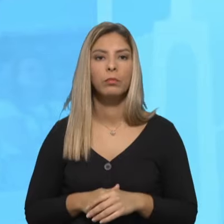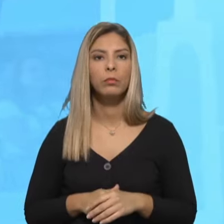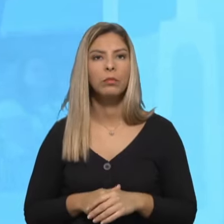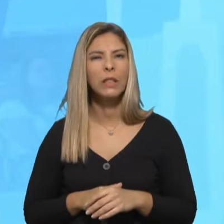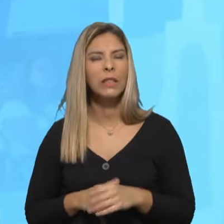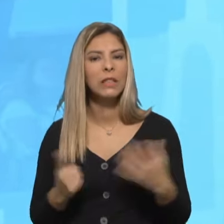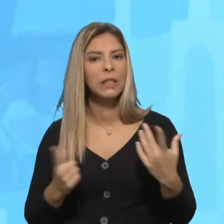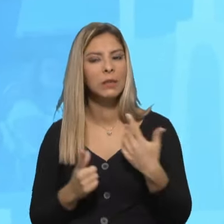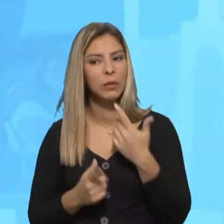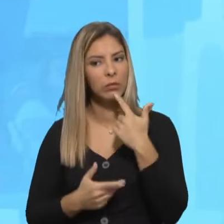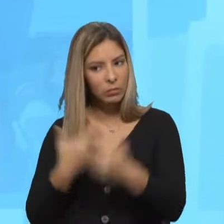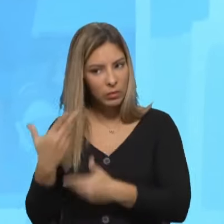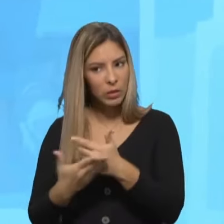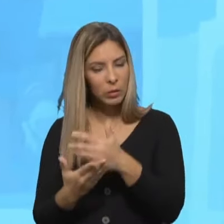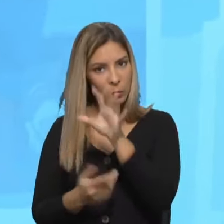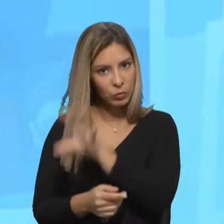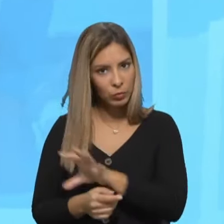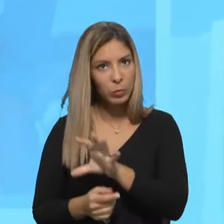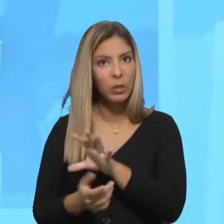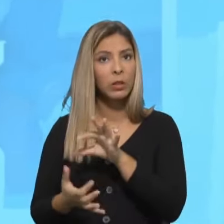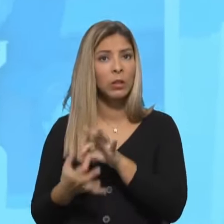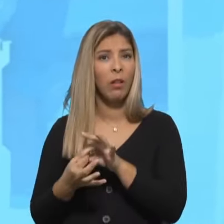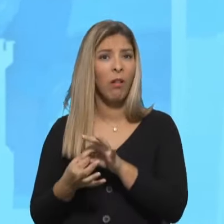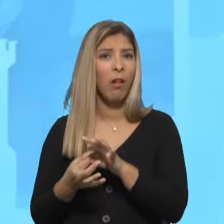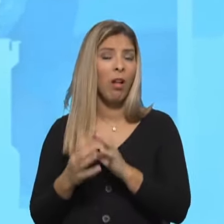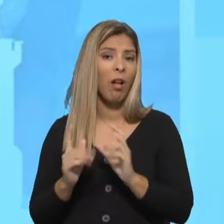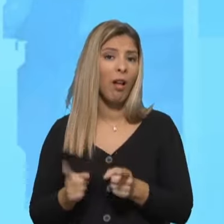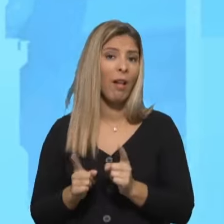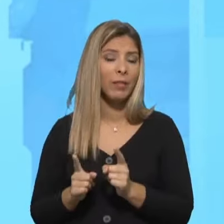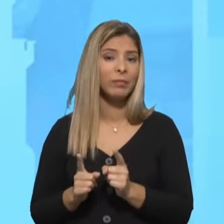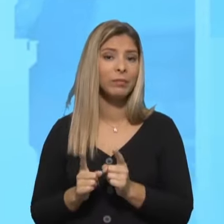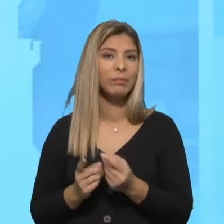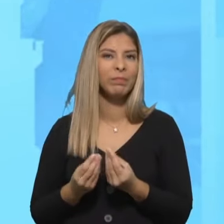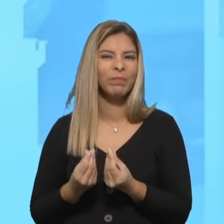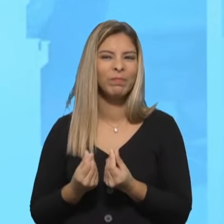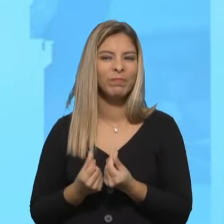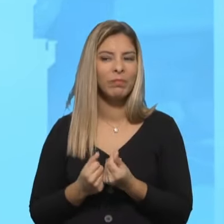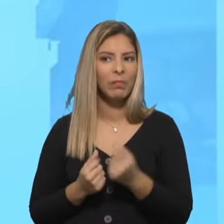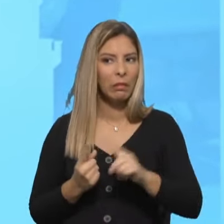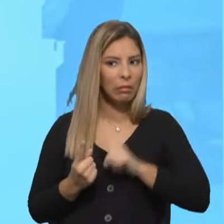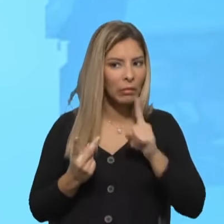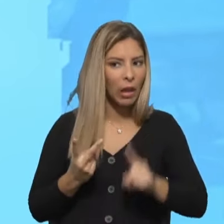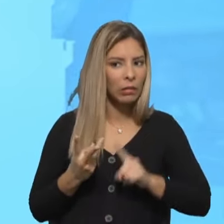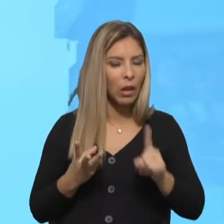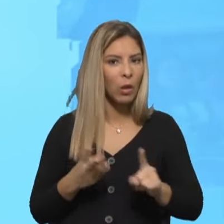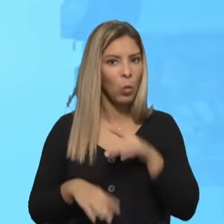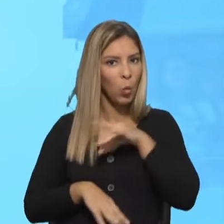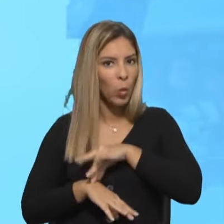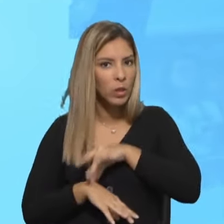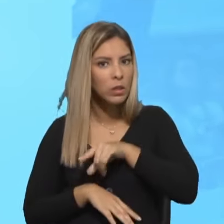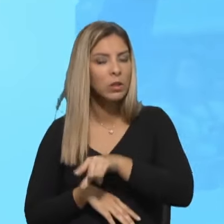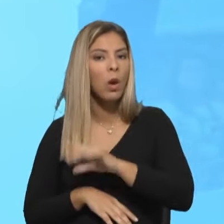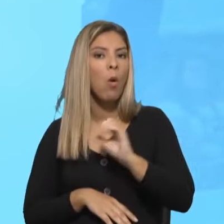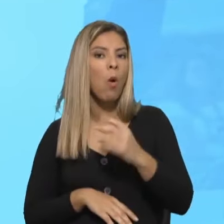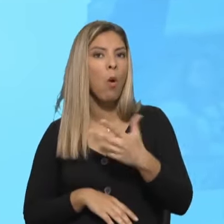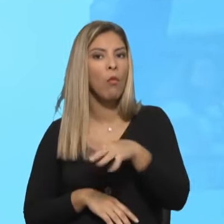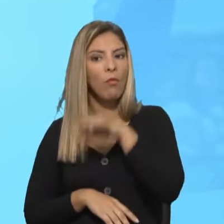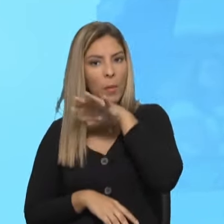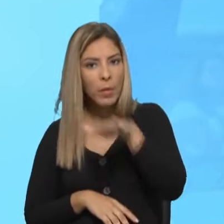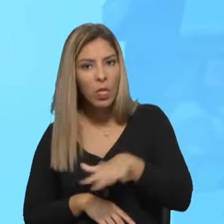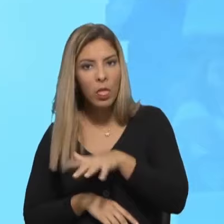centrar o processo queer na pessoa que está a passar eh neste caso Por uma questão de doença mas também toda a família todo um